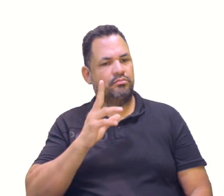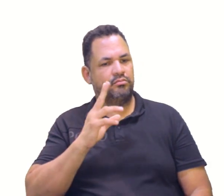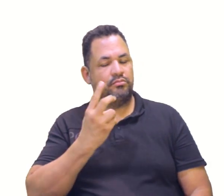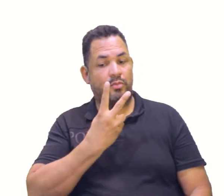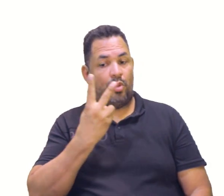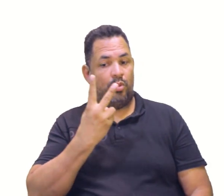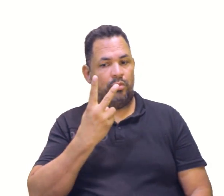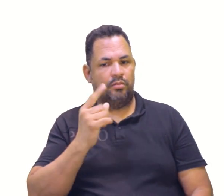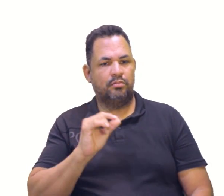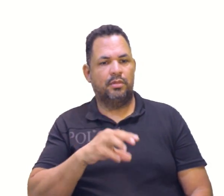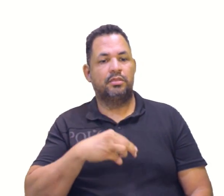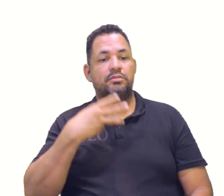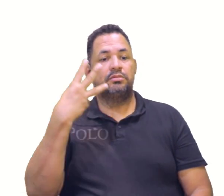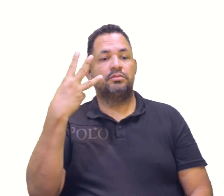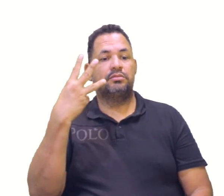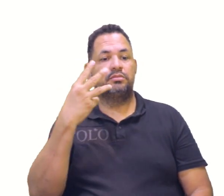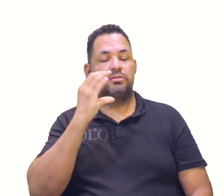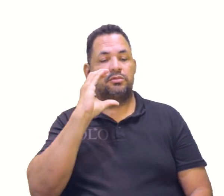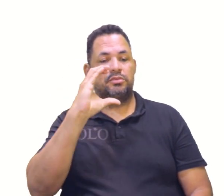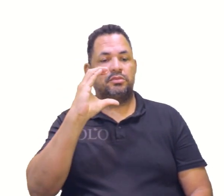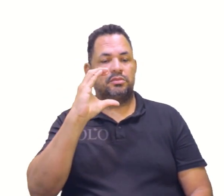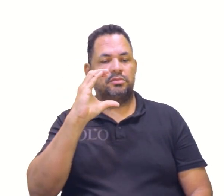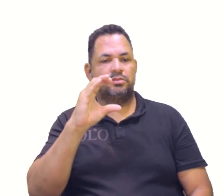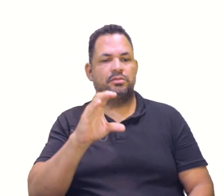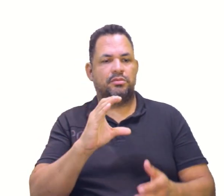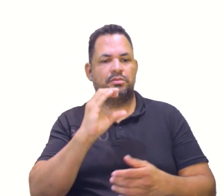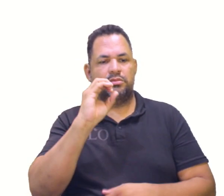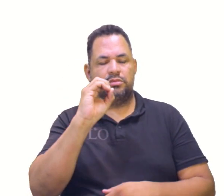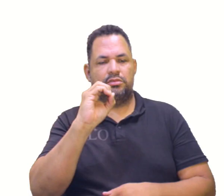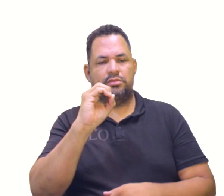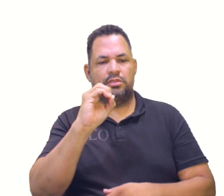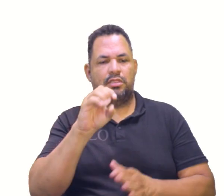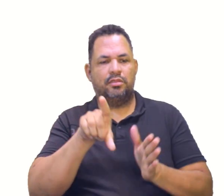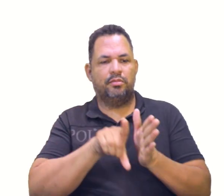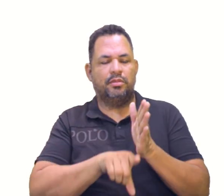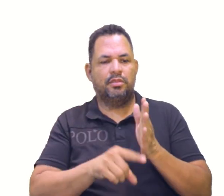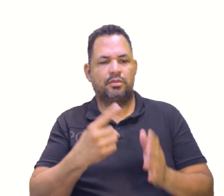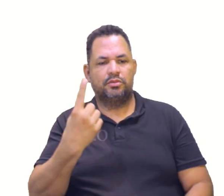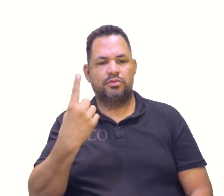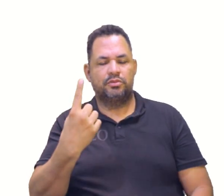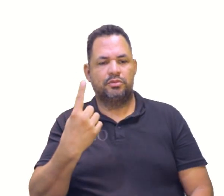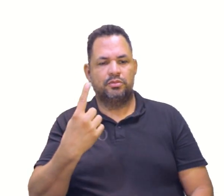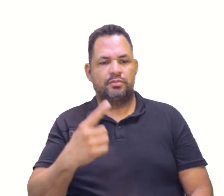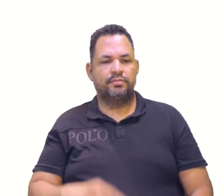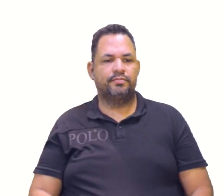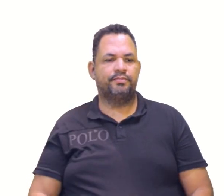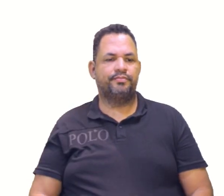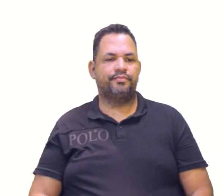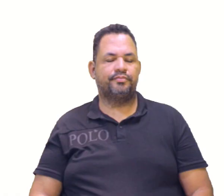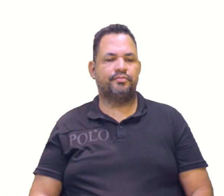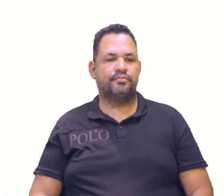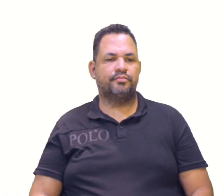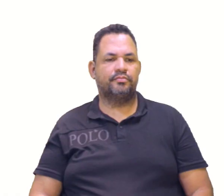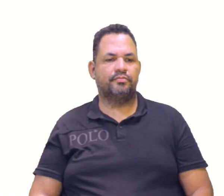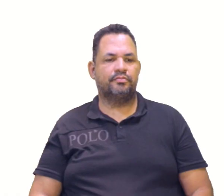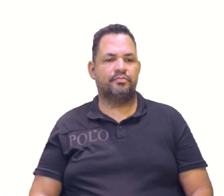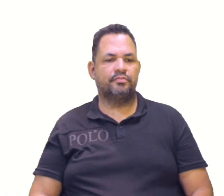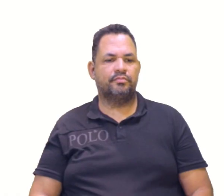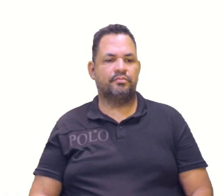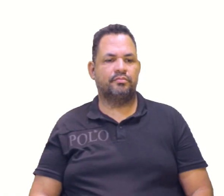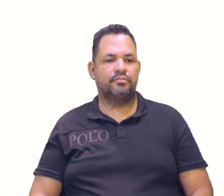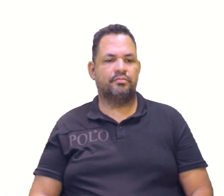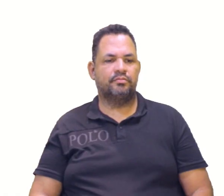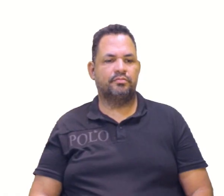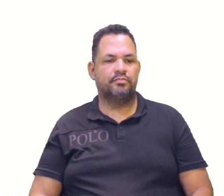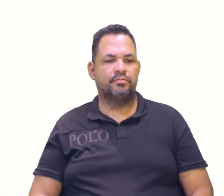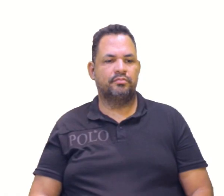pontos. Agora vamos ver o C. 0 menos 1, 0 para X, então não tem valor em X, e desce 1 em Y.